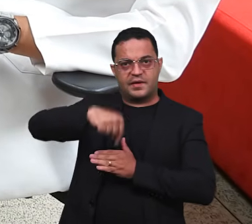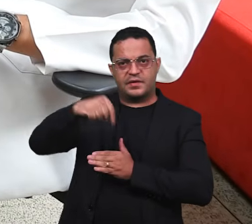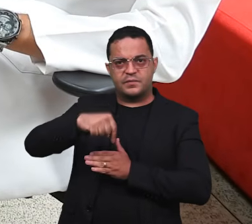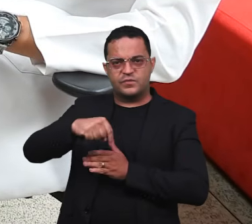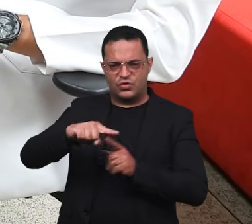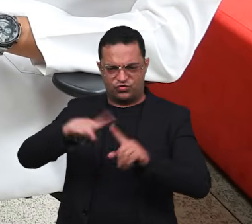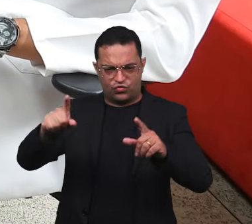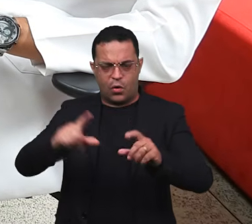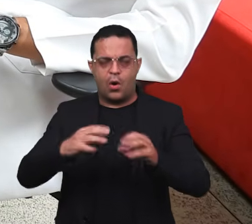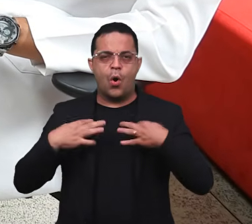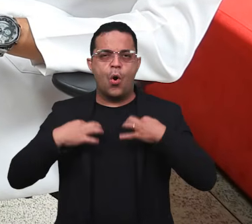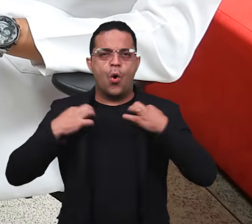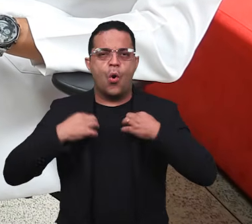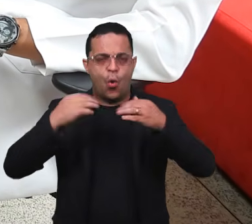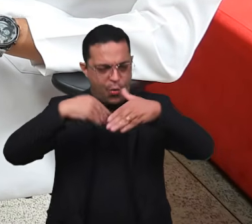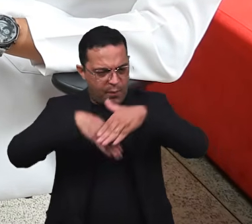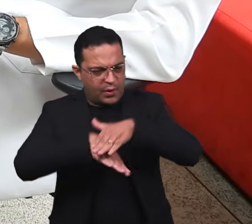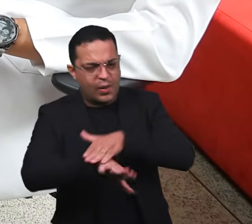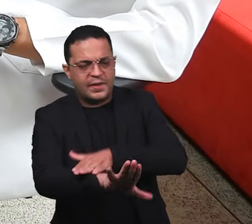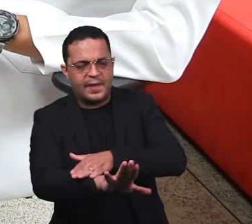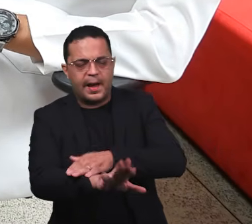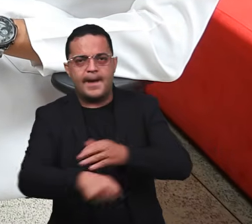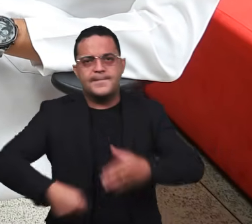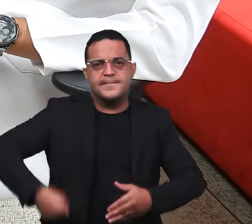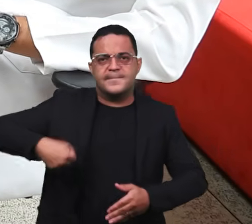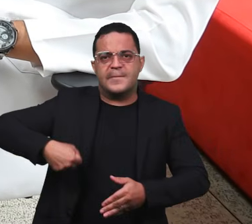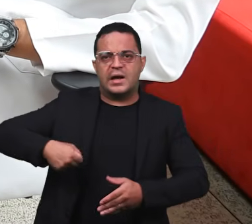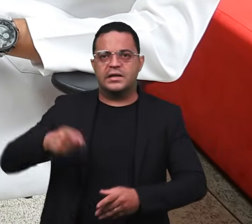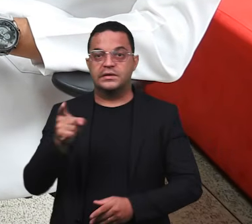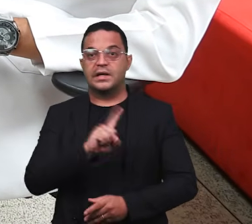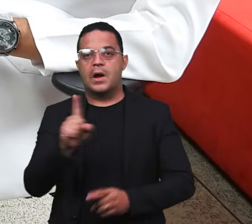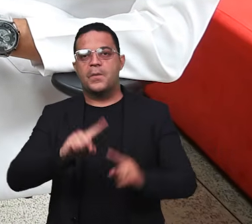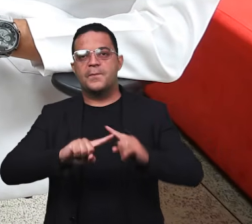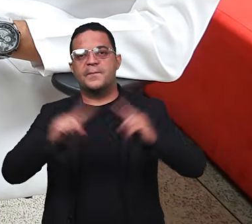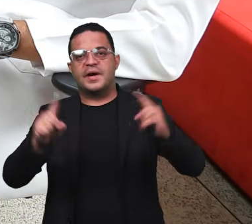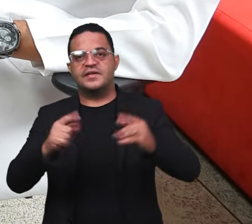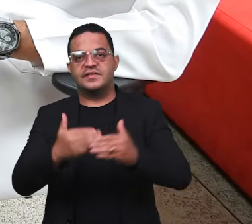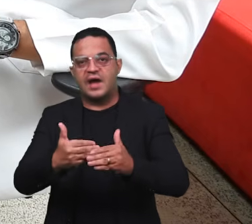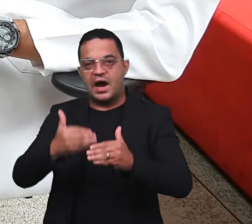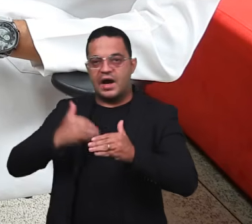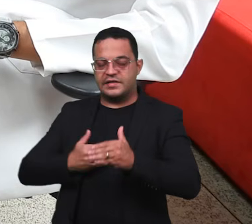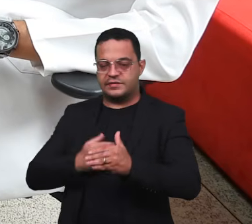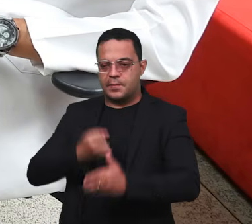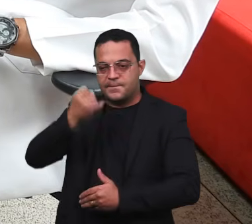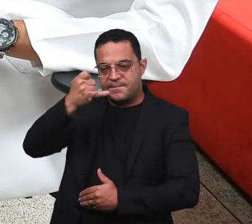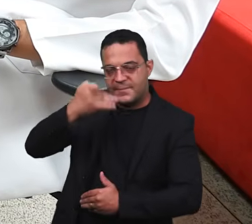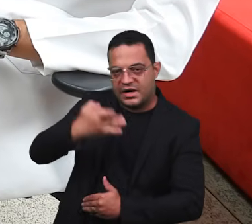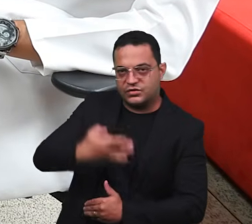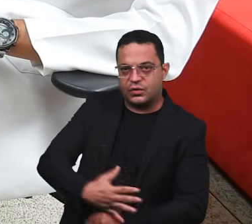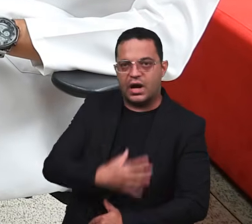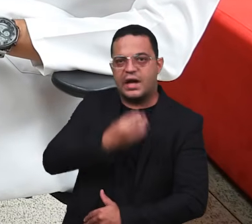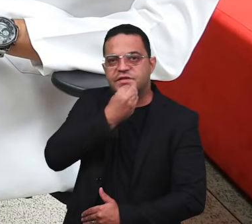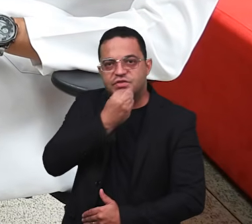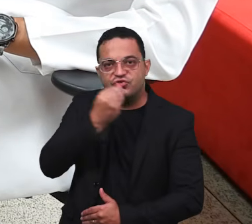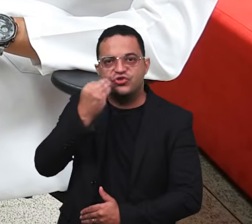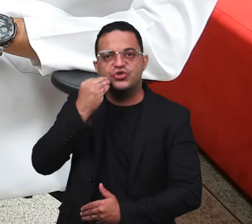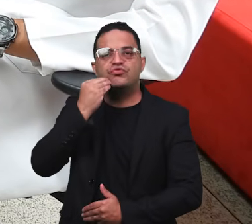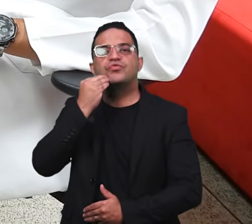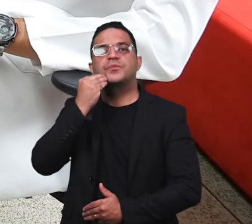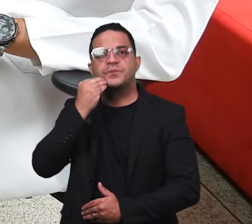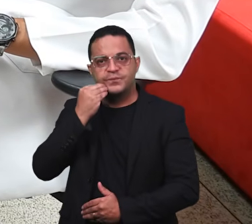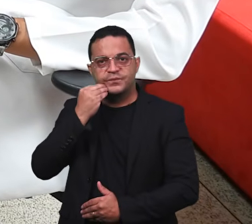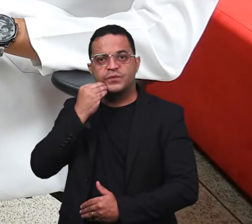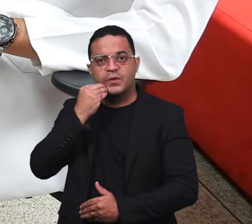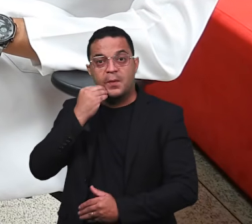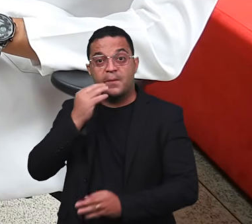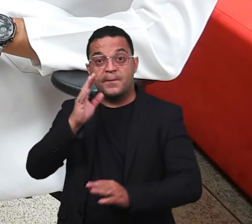Não é só arrumar as malas, mas o Senhor tem nos orientado a buscar pelas madrugadas, nos jejuns, né? O preparo